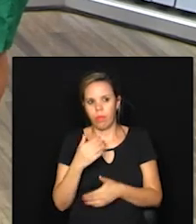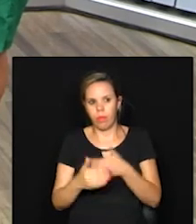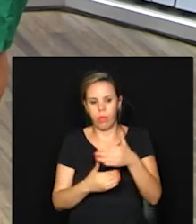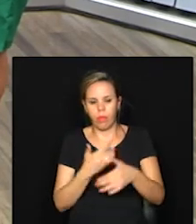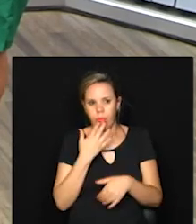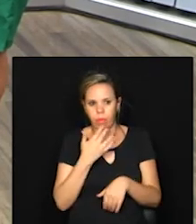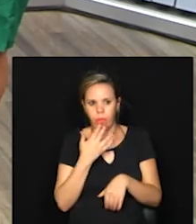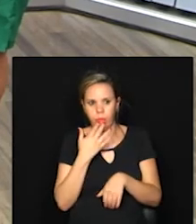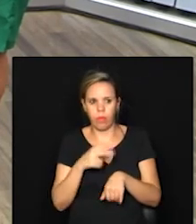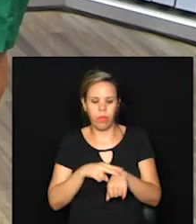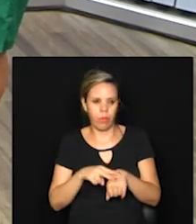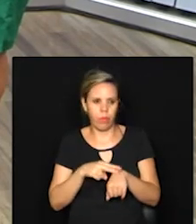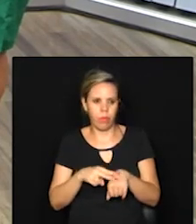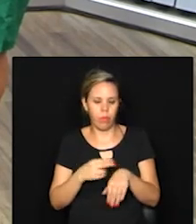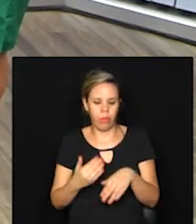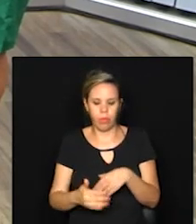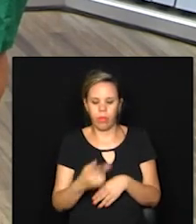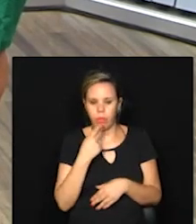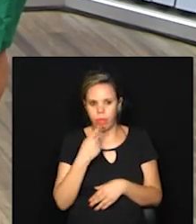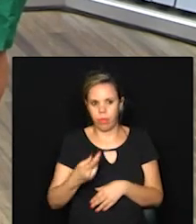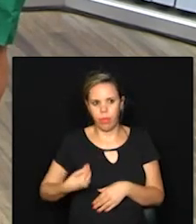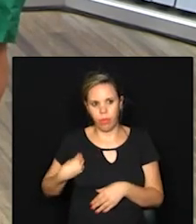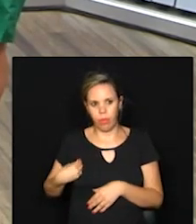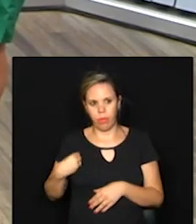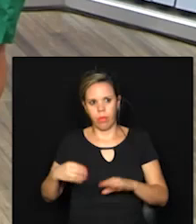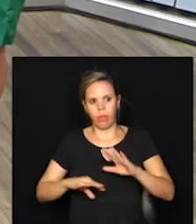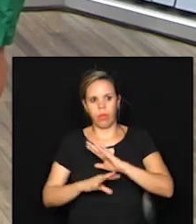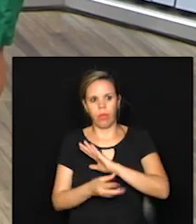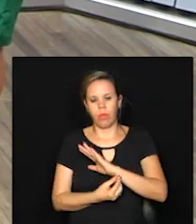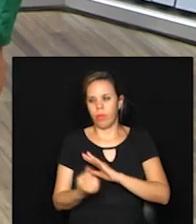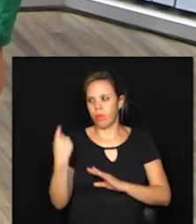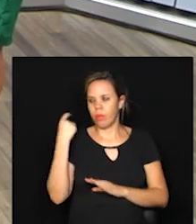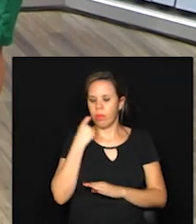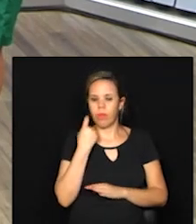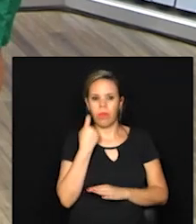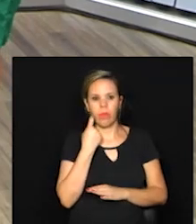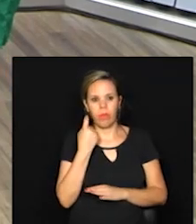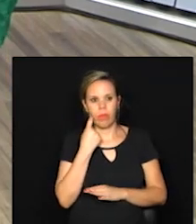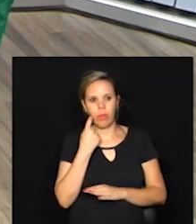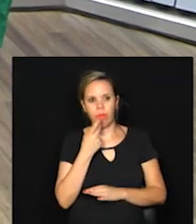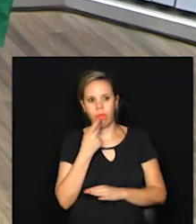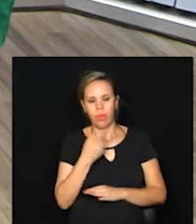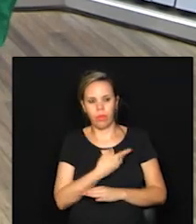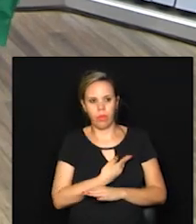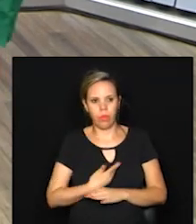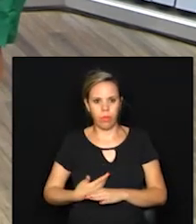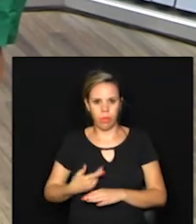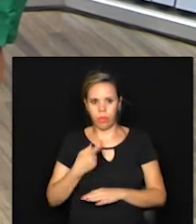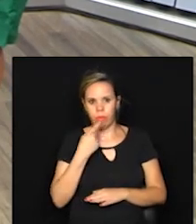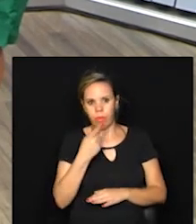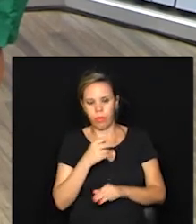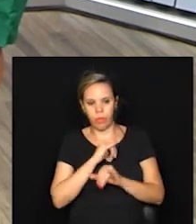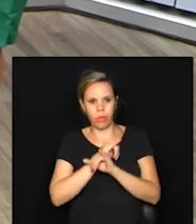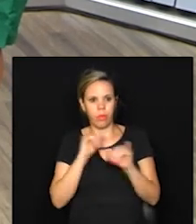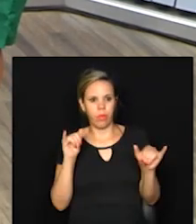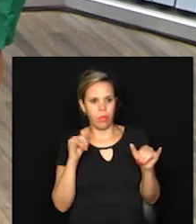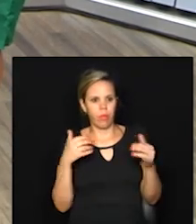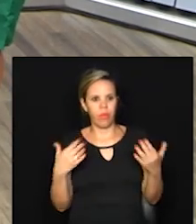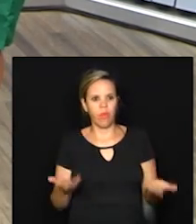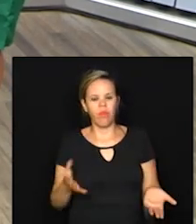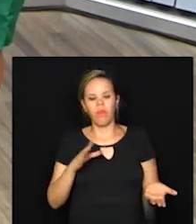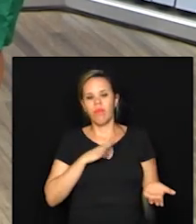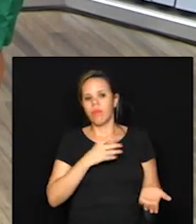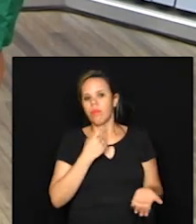verde. Nós falamos aqui ao vivo no Câmara Total da sexta-feira, assim que o governador João Dória anunciou a cidade